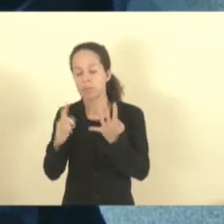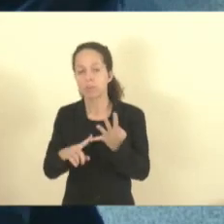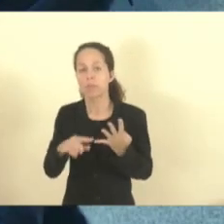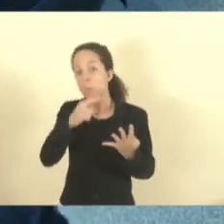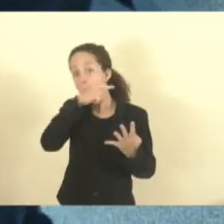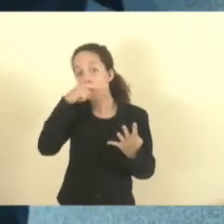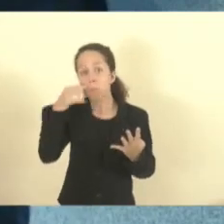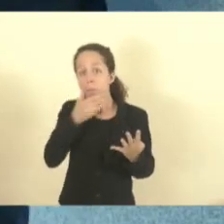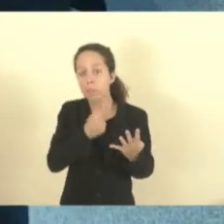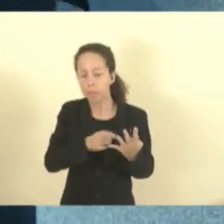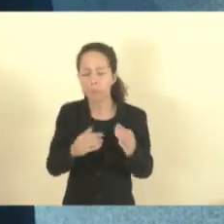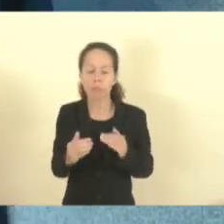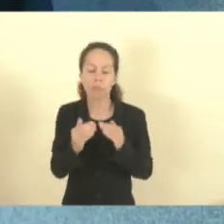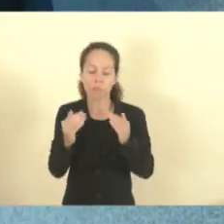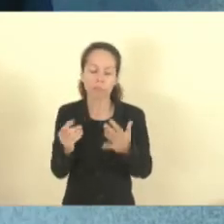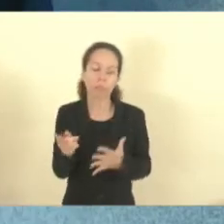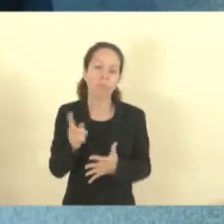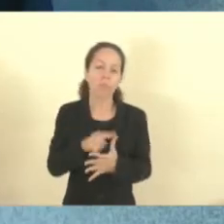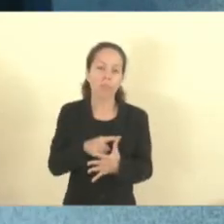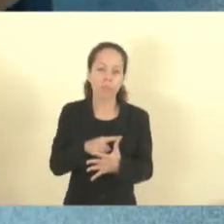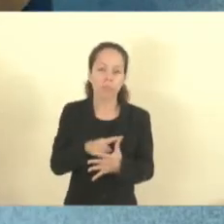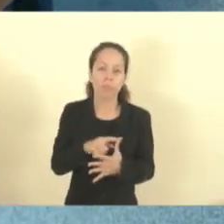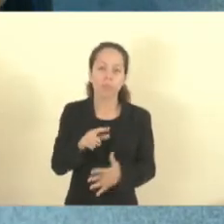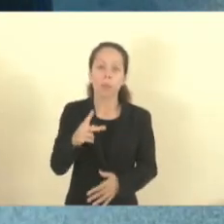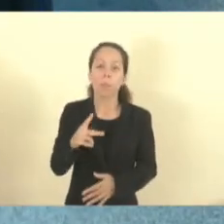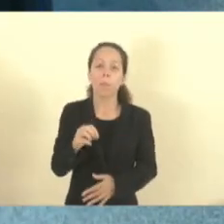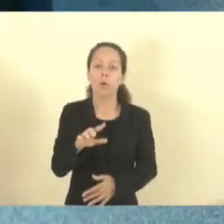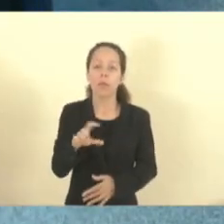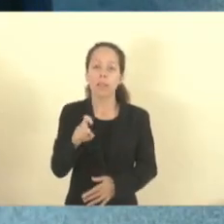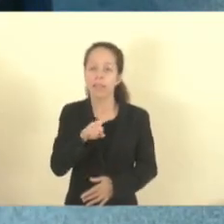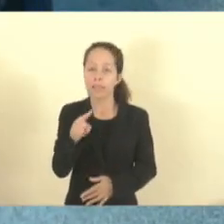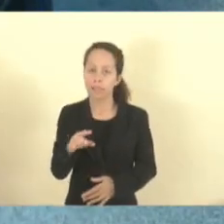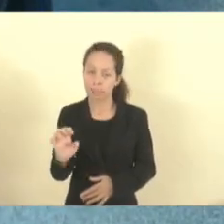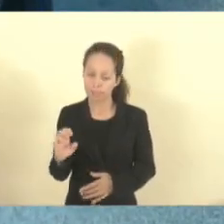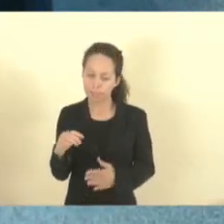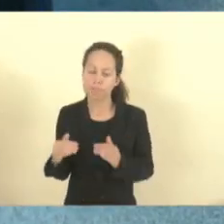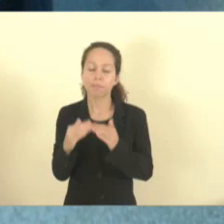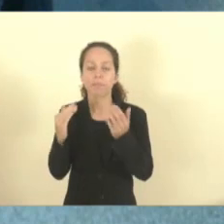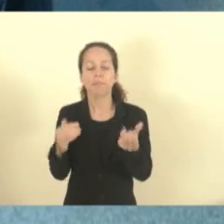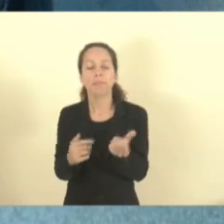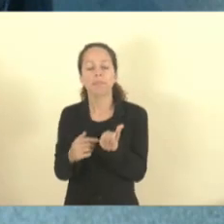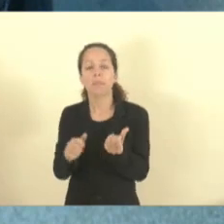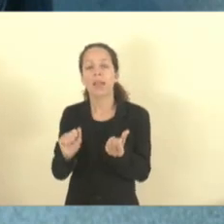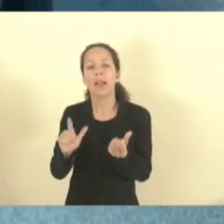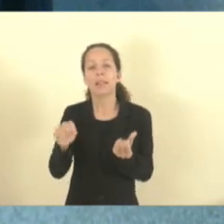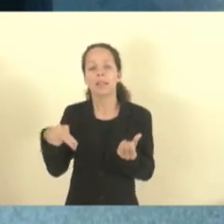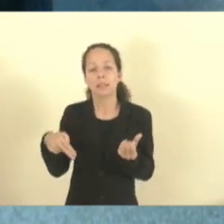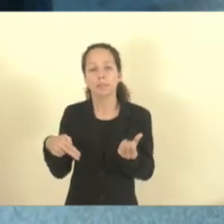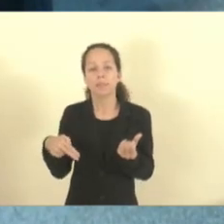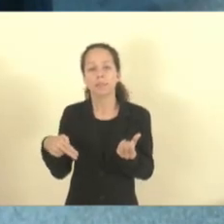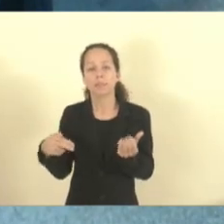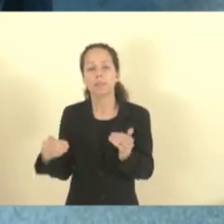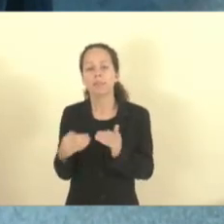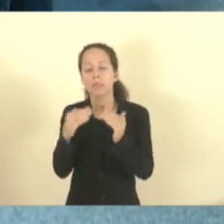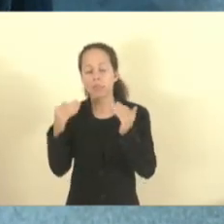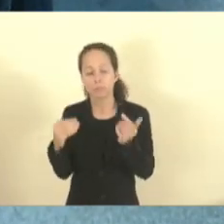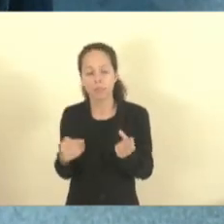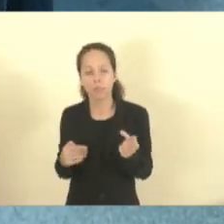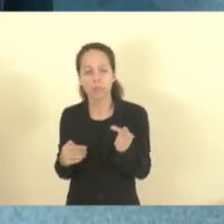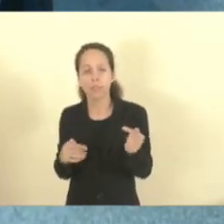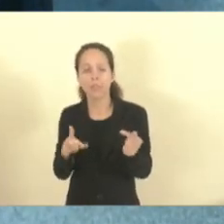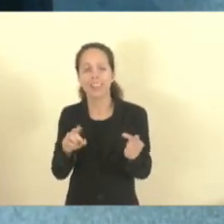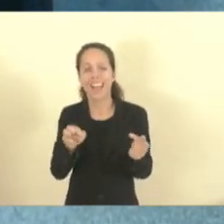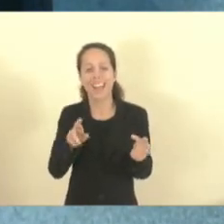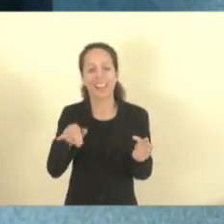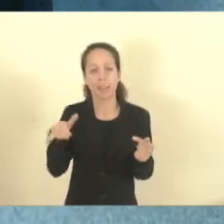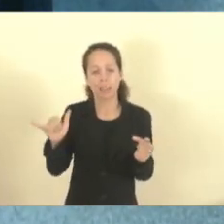Capitão Assunção, com relator. Com relator deputado Lucas Polese, com relator deputado Alan Ferreira, com relator deputado Dari